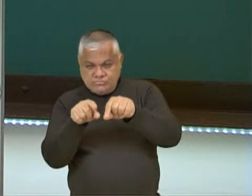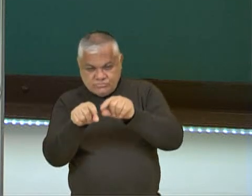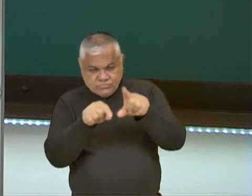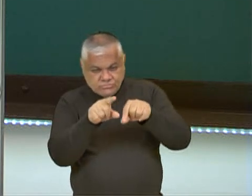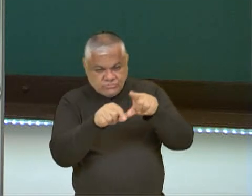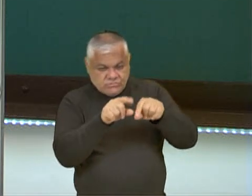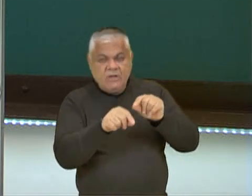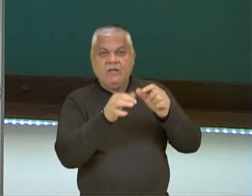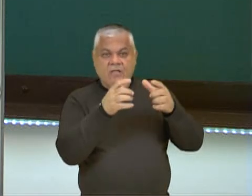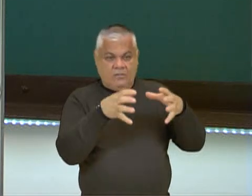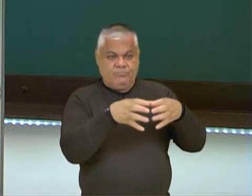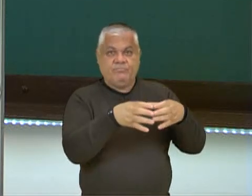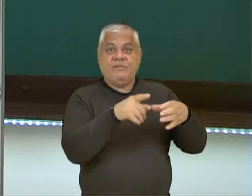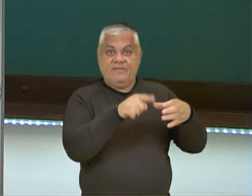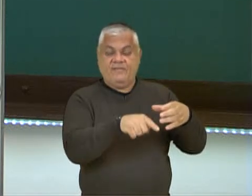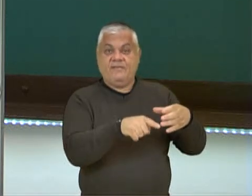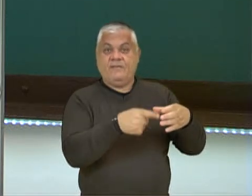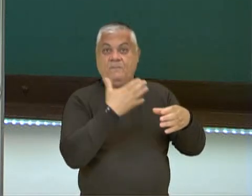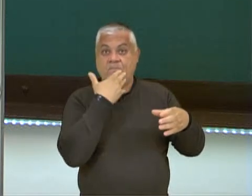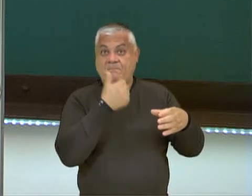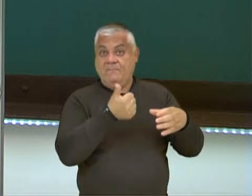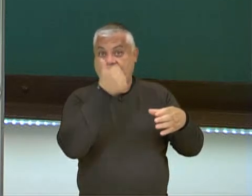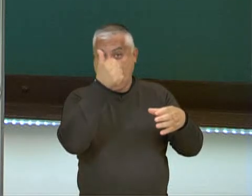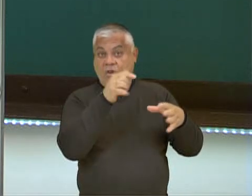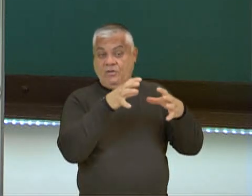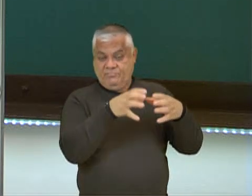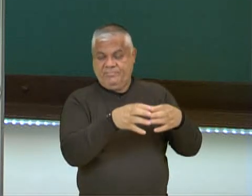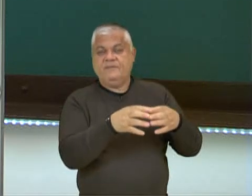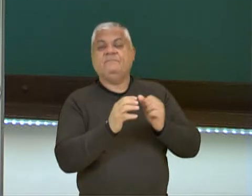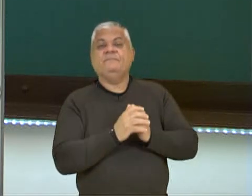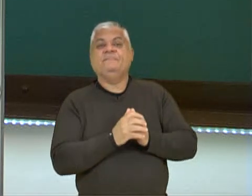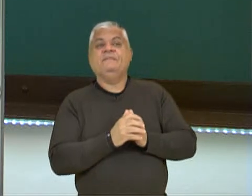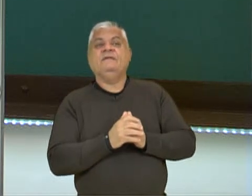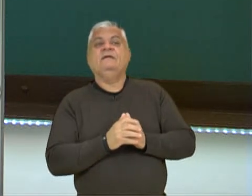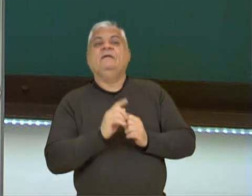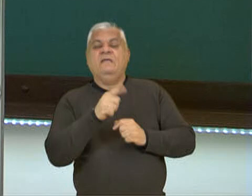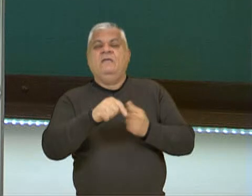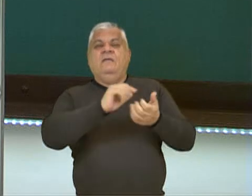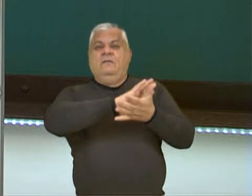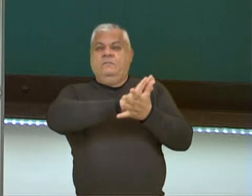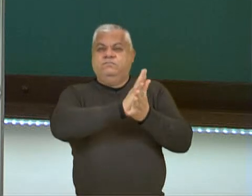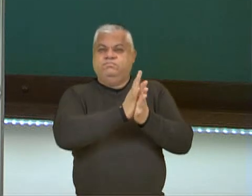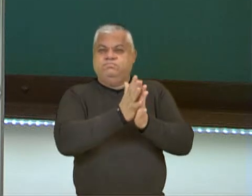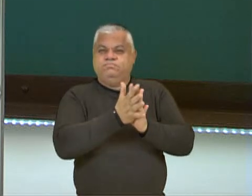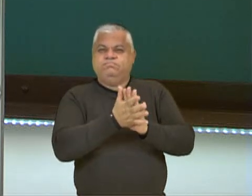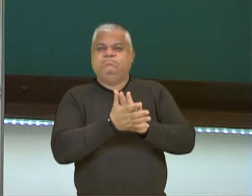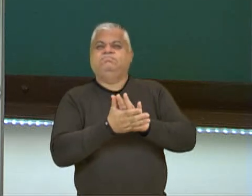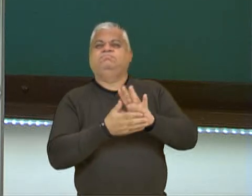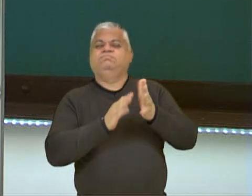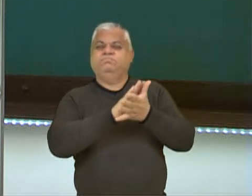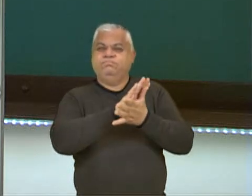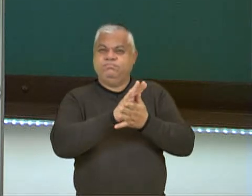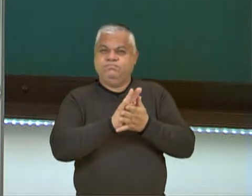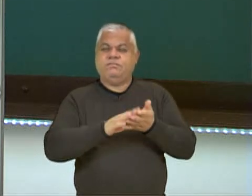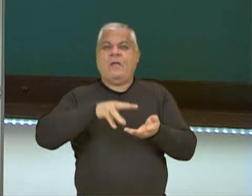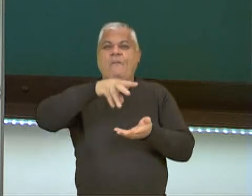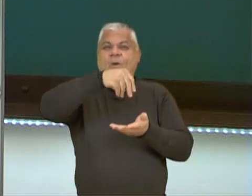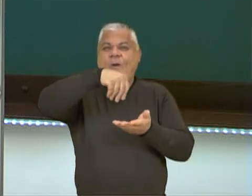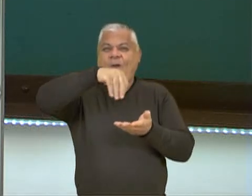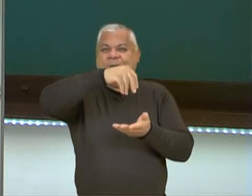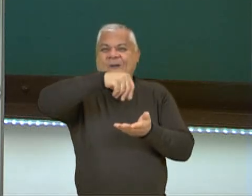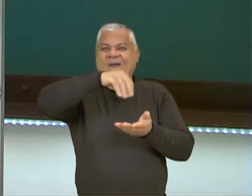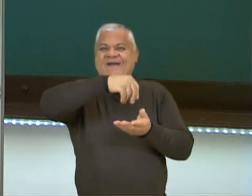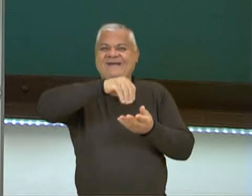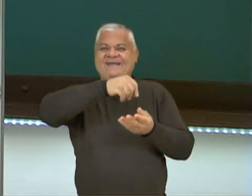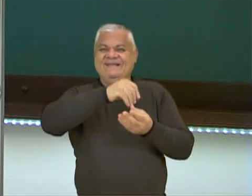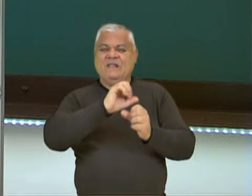tão bons. Então, envolvendo ali toda essa atividade. Aí a torra, né? Que aí já está começando ali a produzir aquilo que